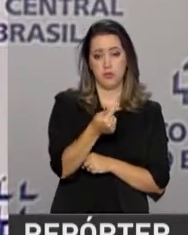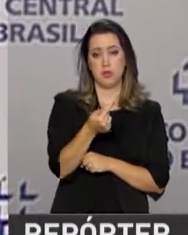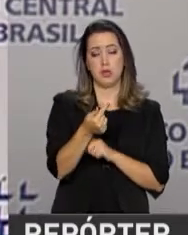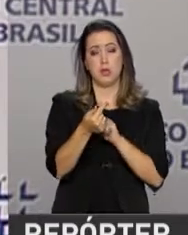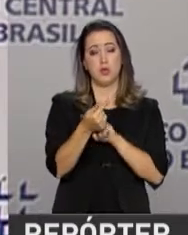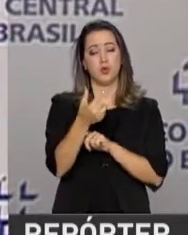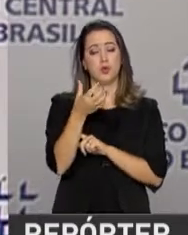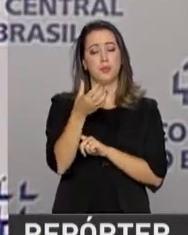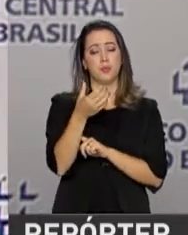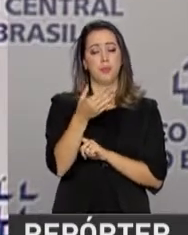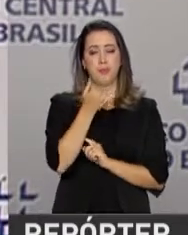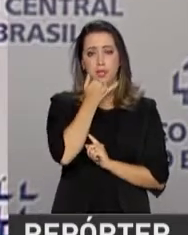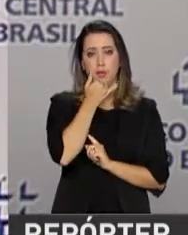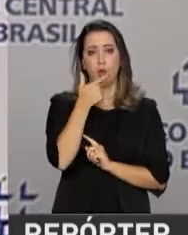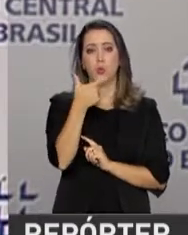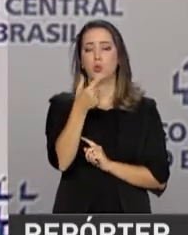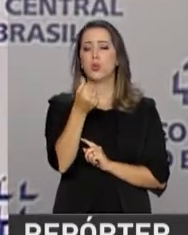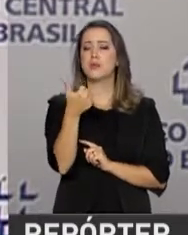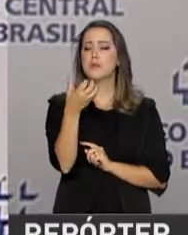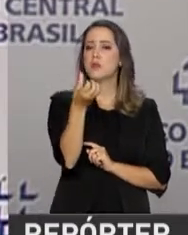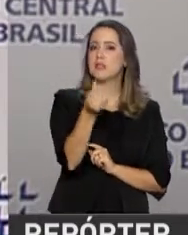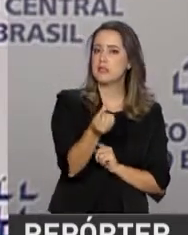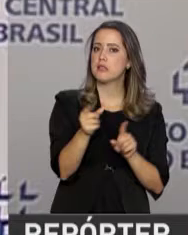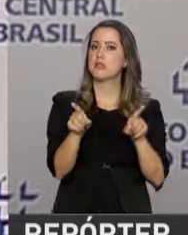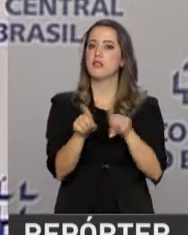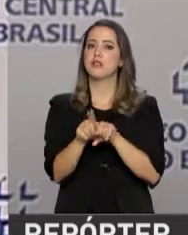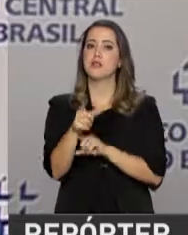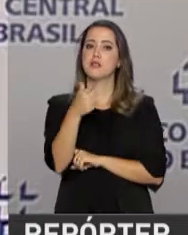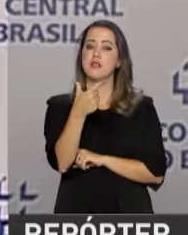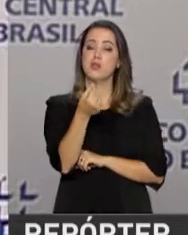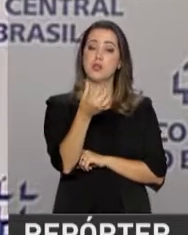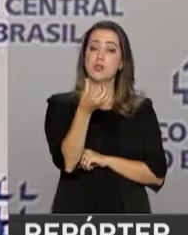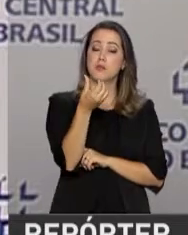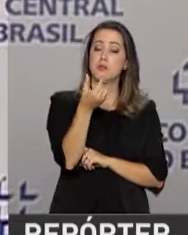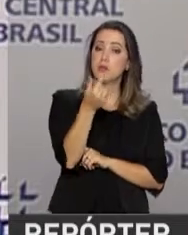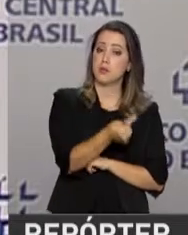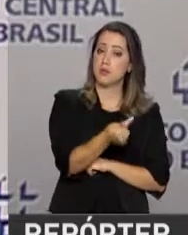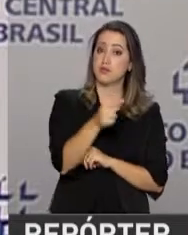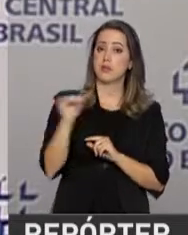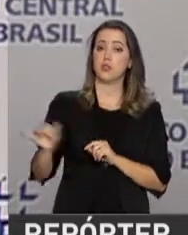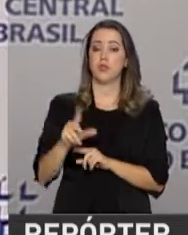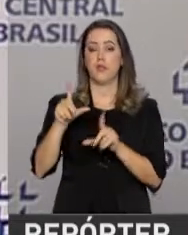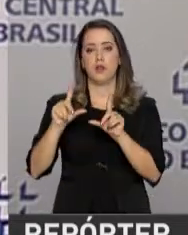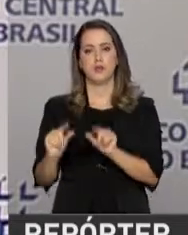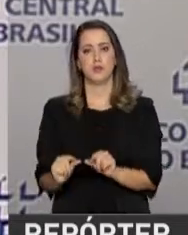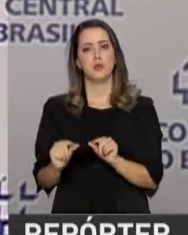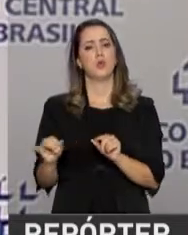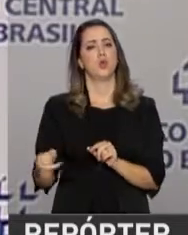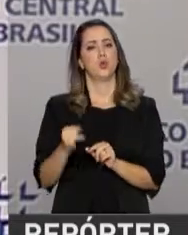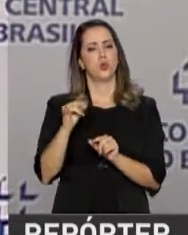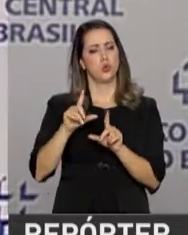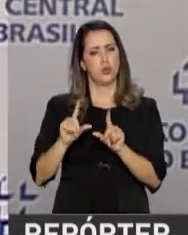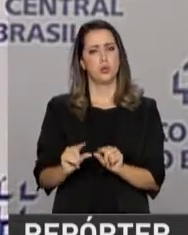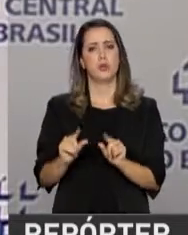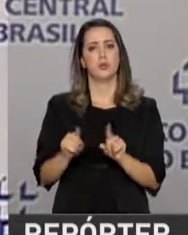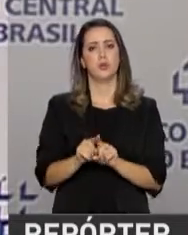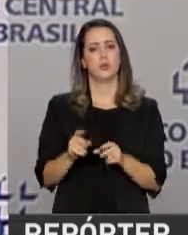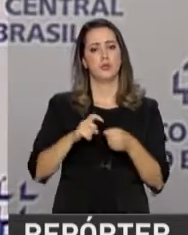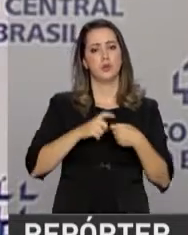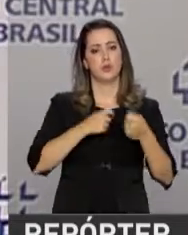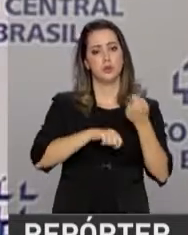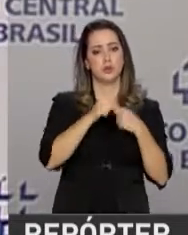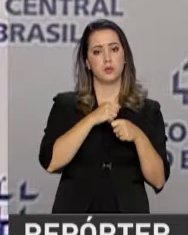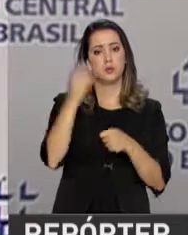2016 2017, lembrou que isso levou também a uma queda acentuada da taxa básica de juros do país e tudo isso contribuiu para a recuperação da